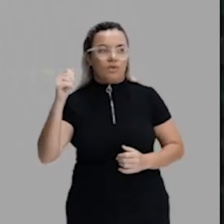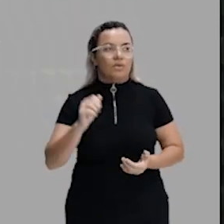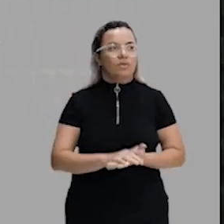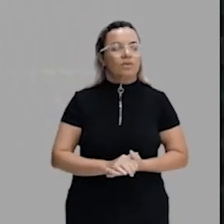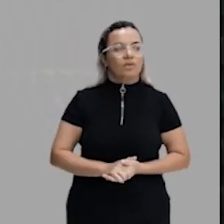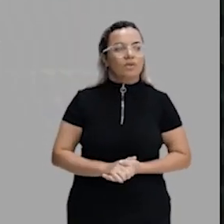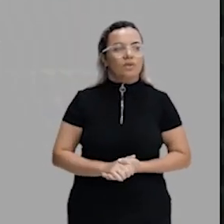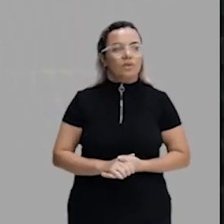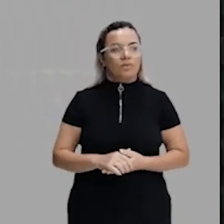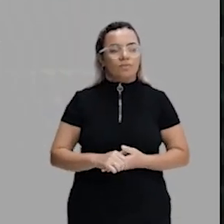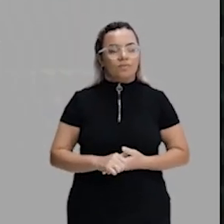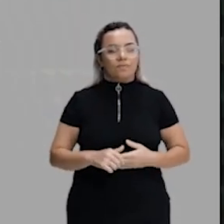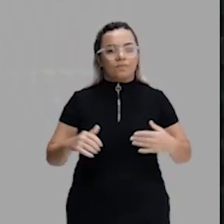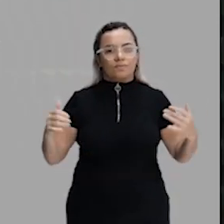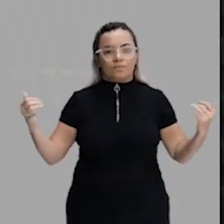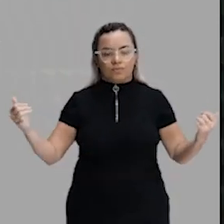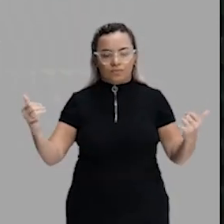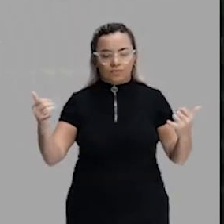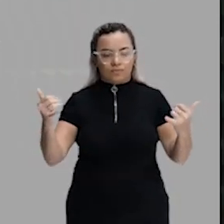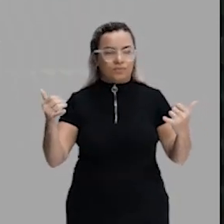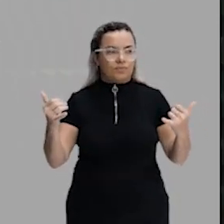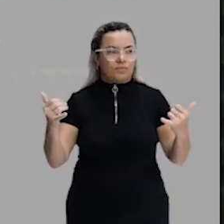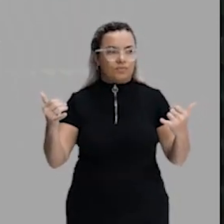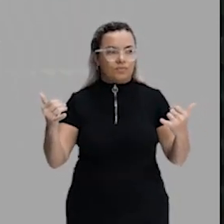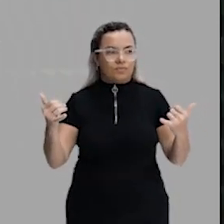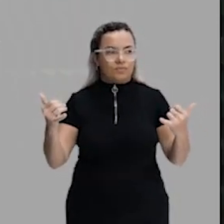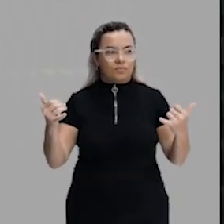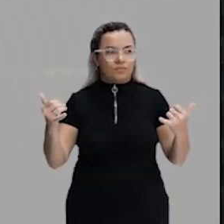seguinte, ó, o ponto A